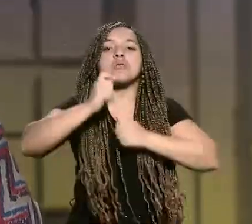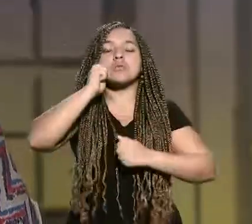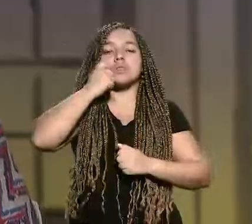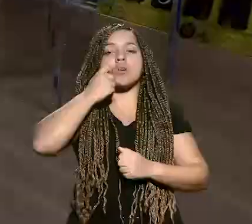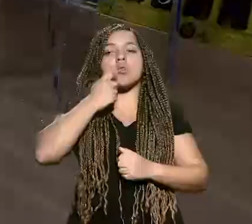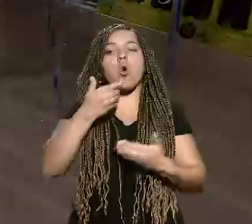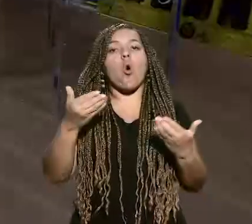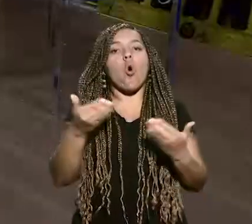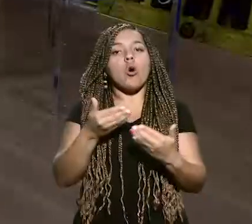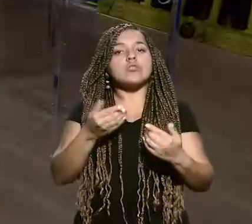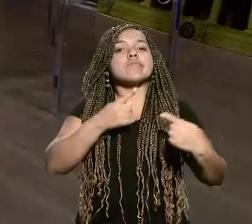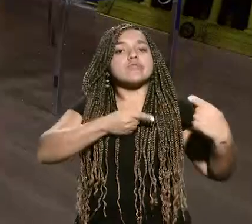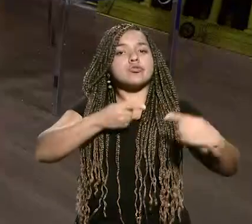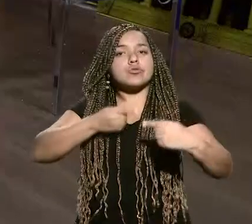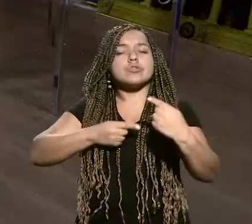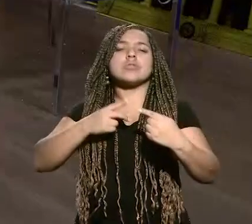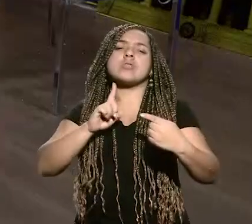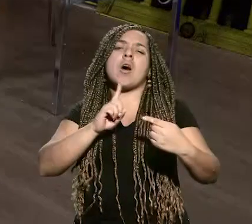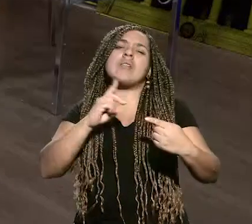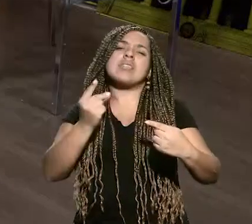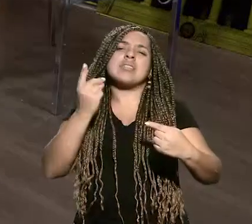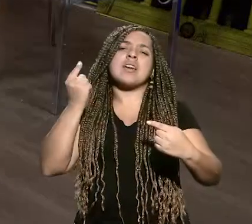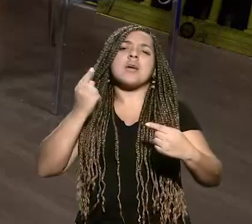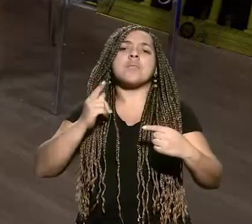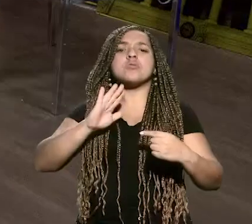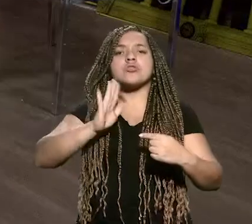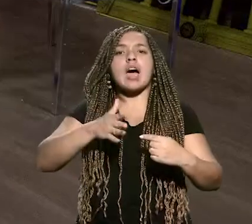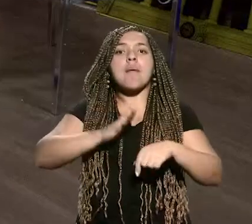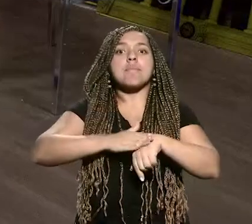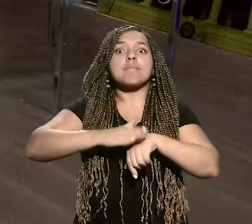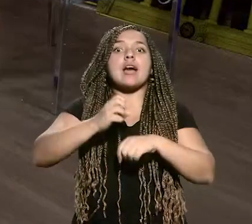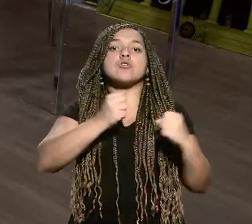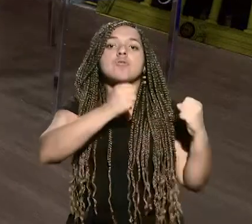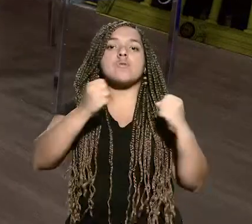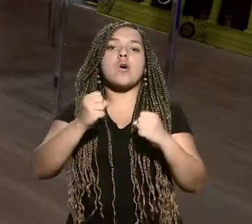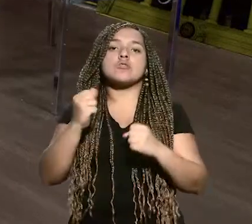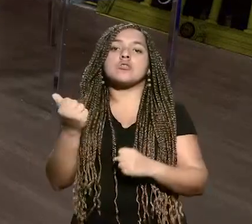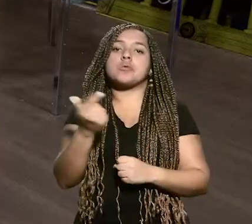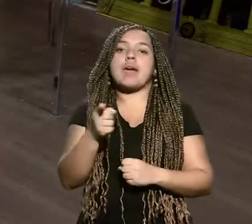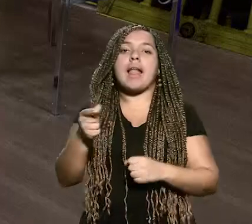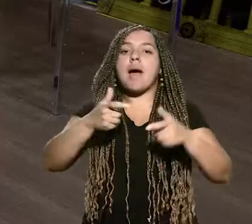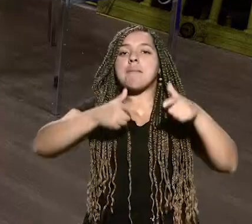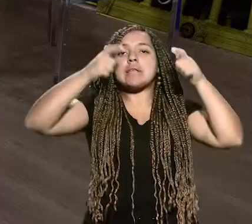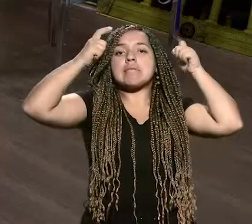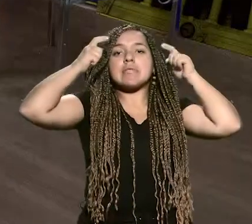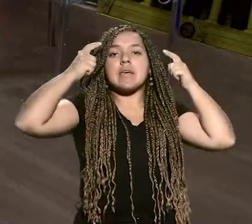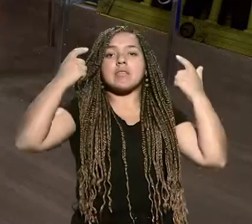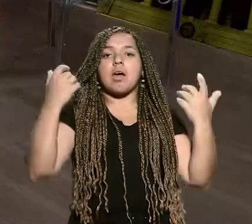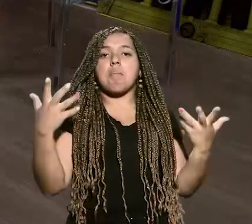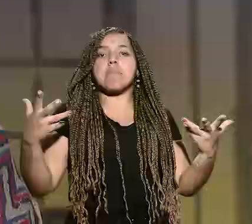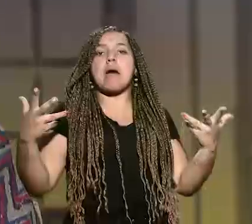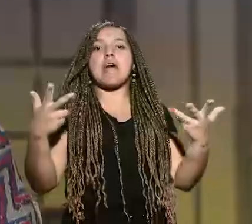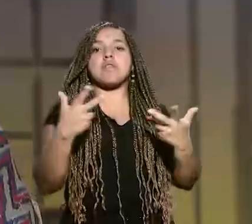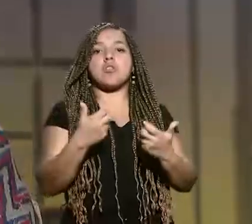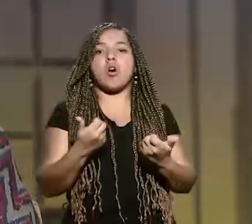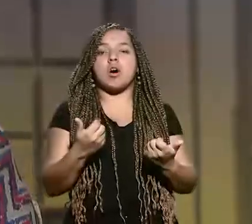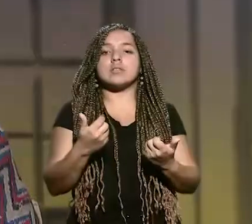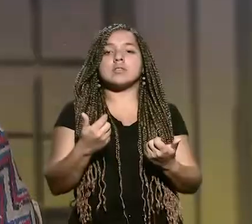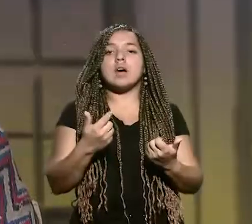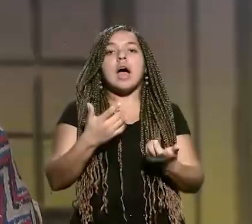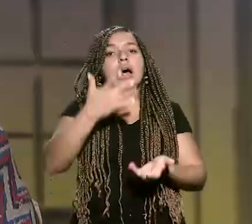campanha, Janete. Falo. Então, essa campanha, ela já está na quarta